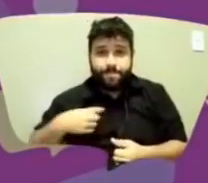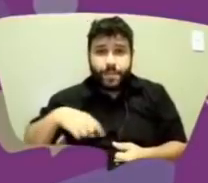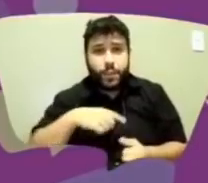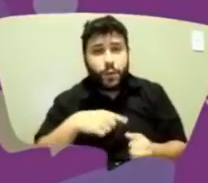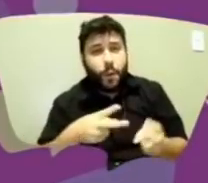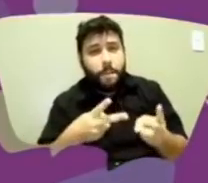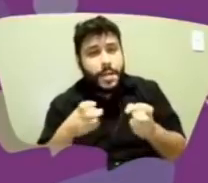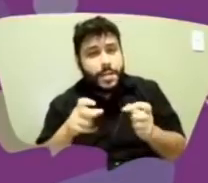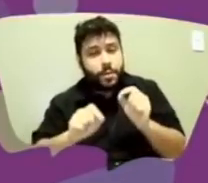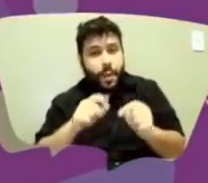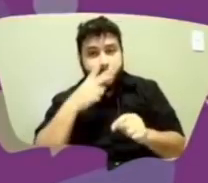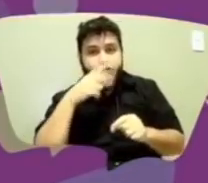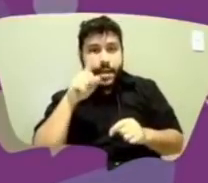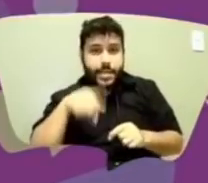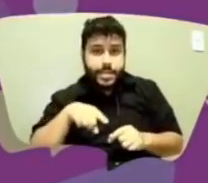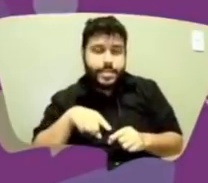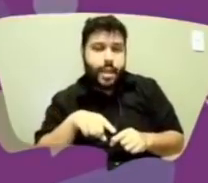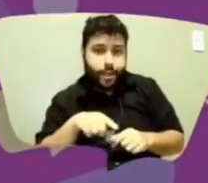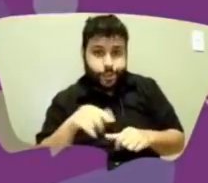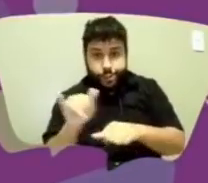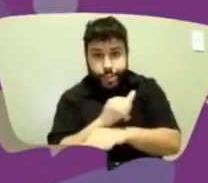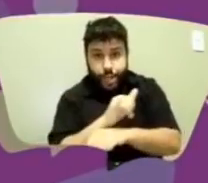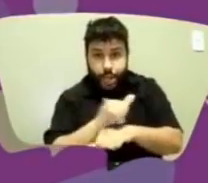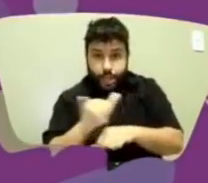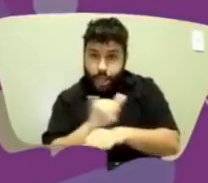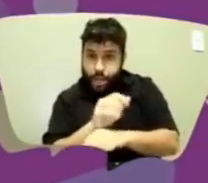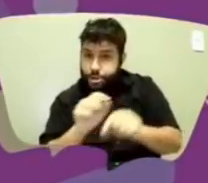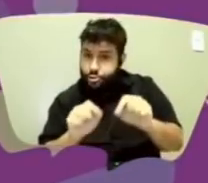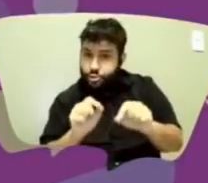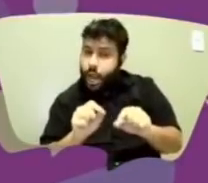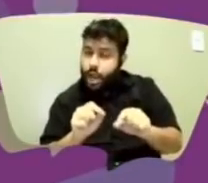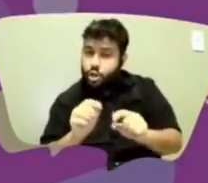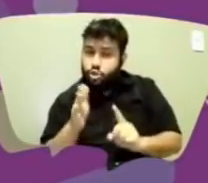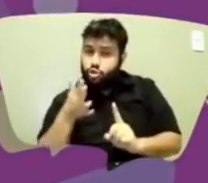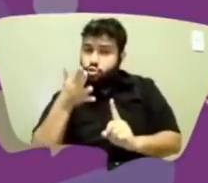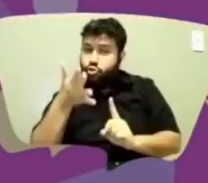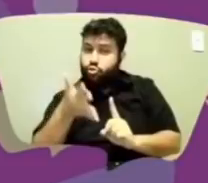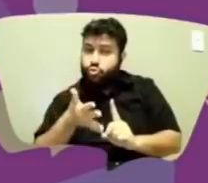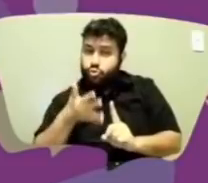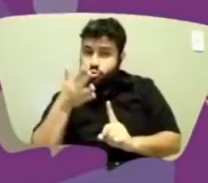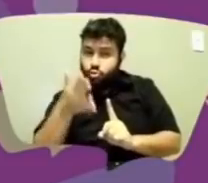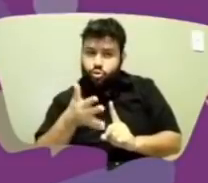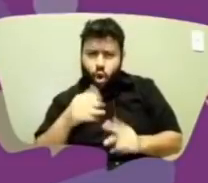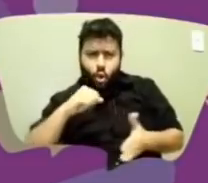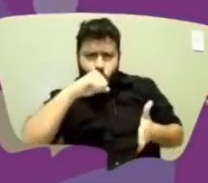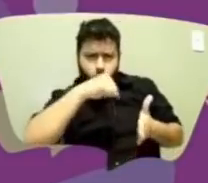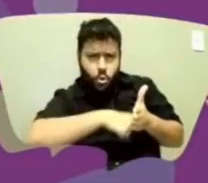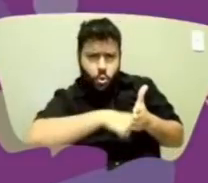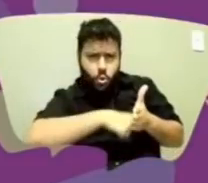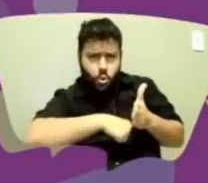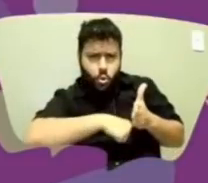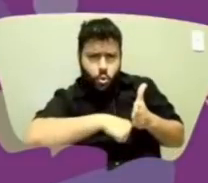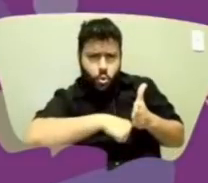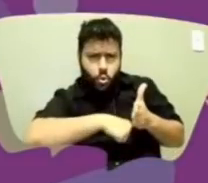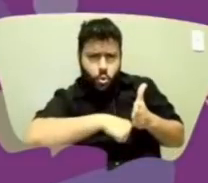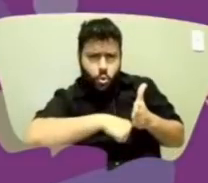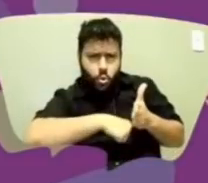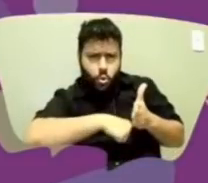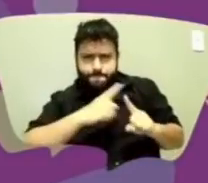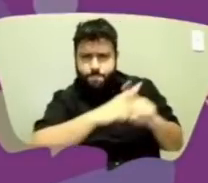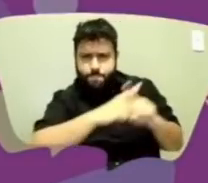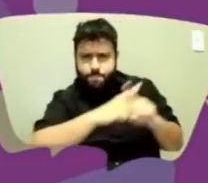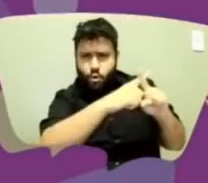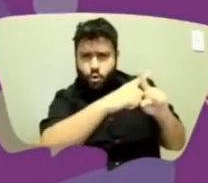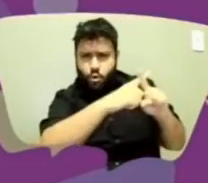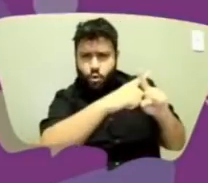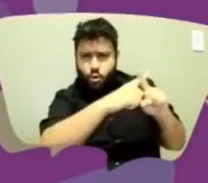uma apropriação indevida do discurso do combate à corrupção por aqueles que estavam